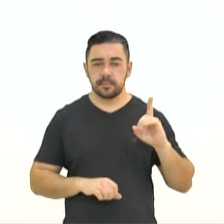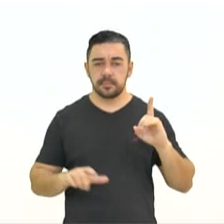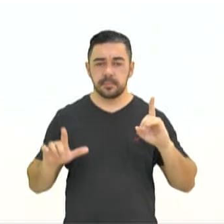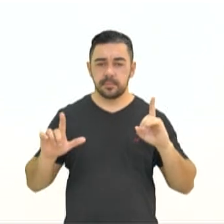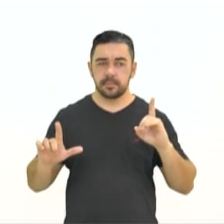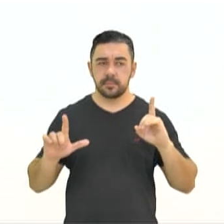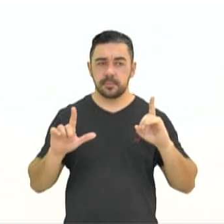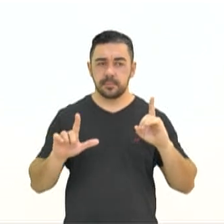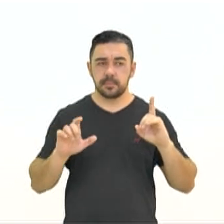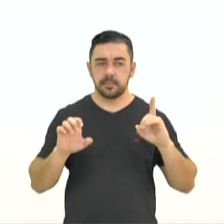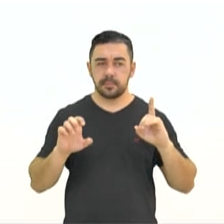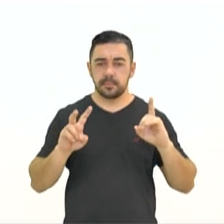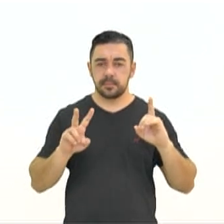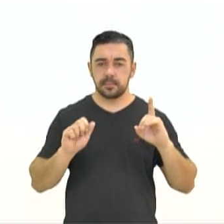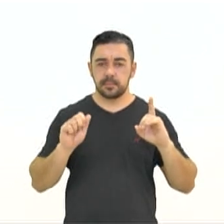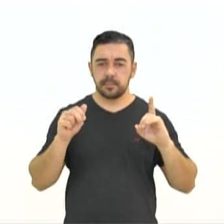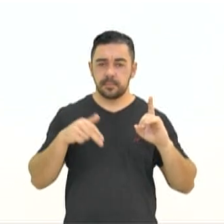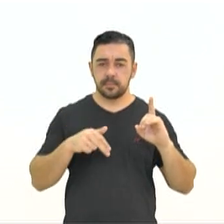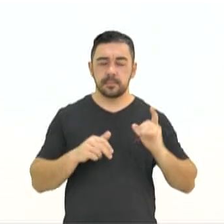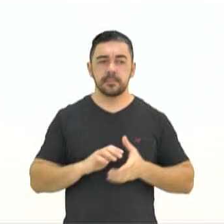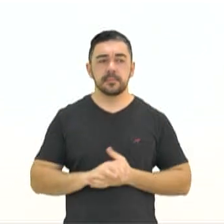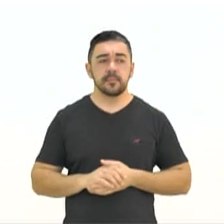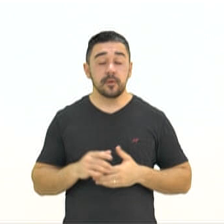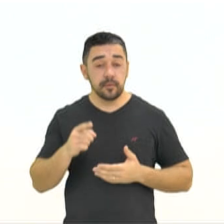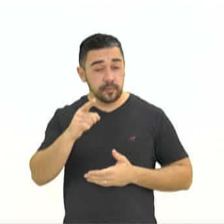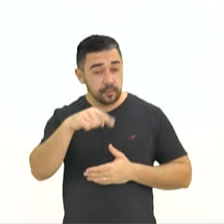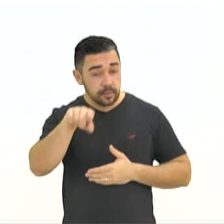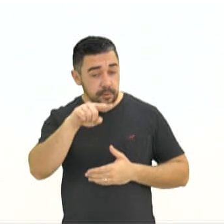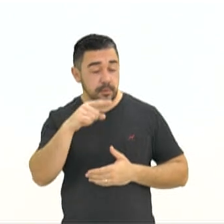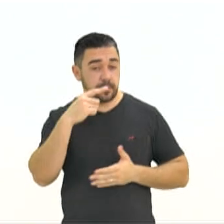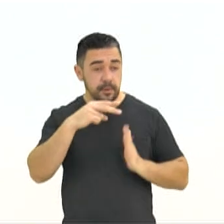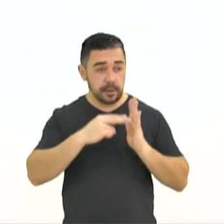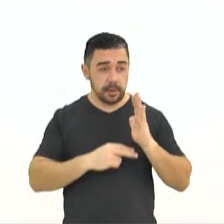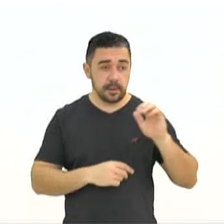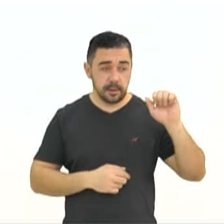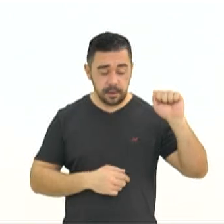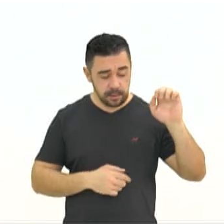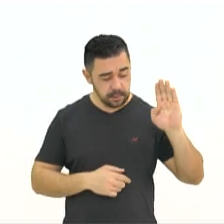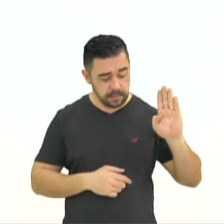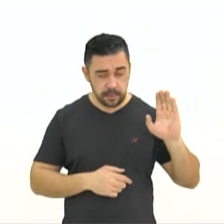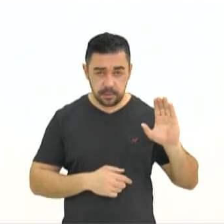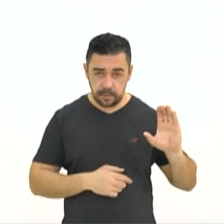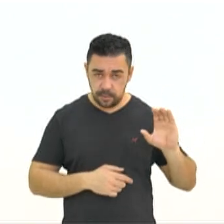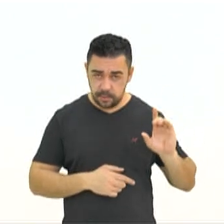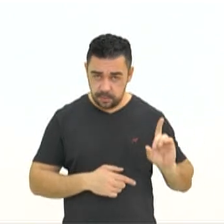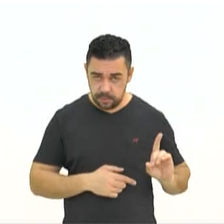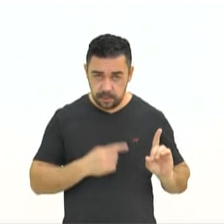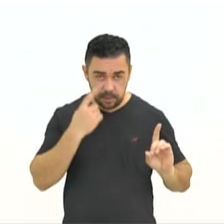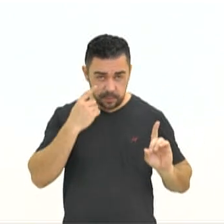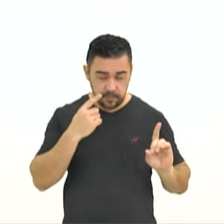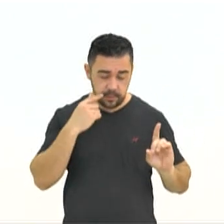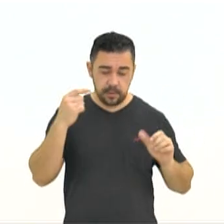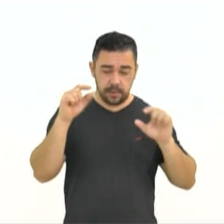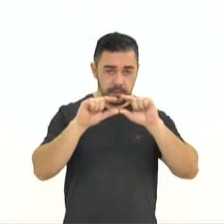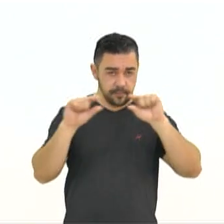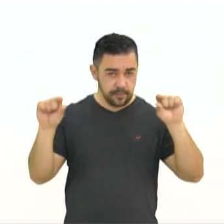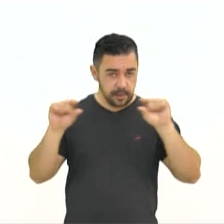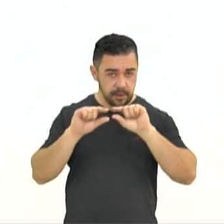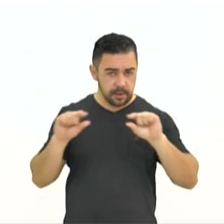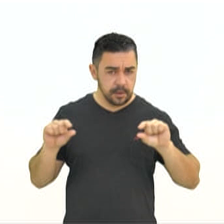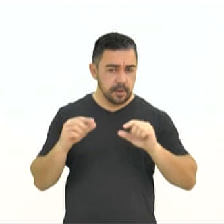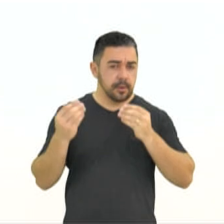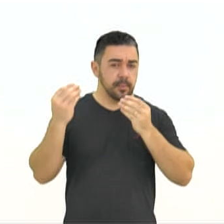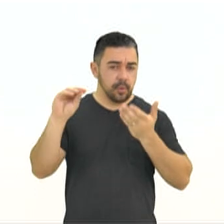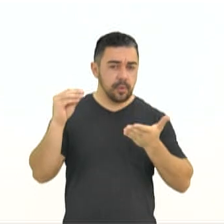E o verbo llevar como lleva. Então, vocês vão ler com calma aqui as opções que a gente tem, as frases que a gente tem ali e